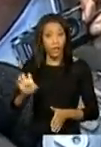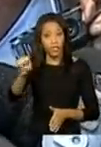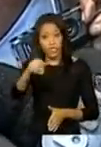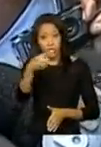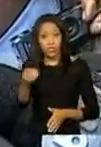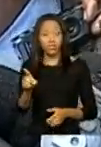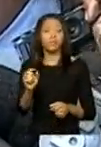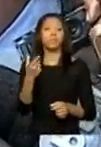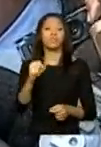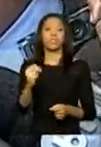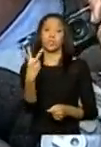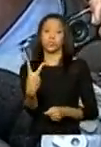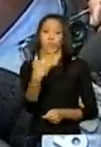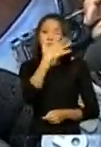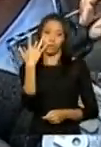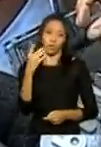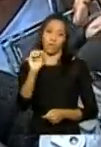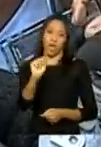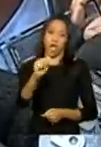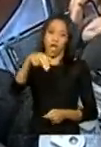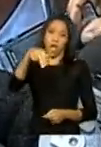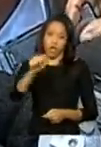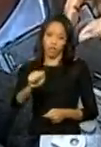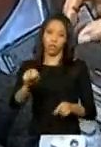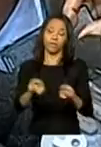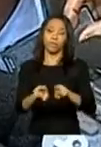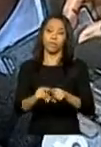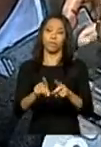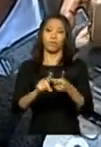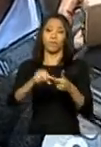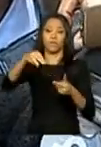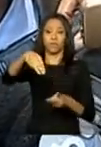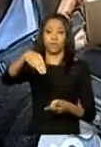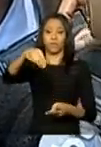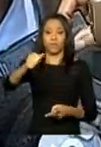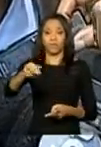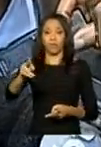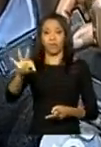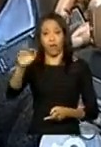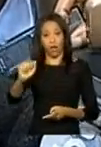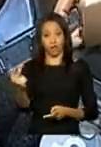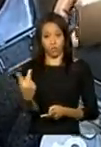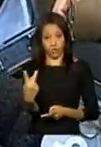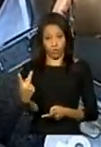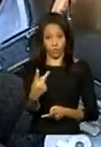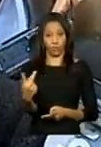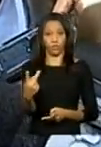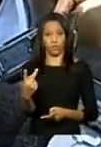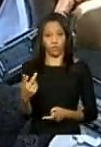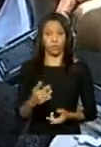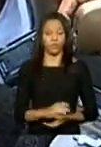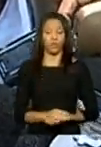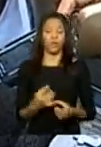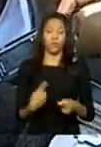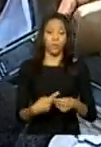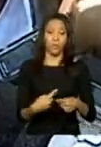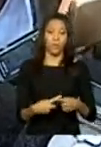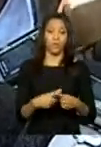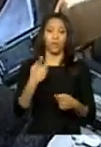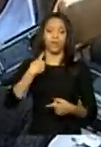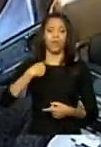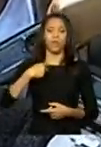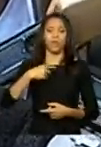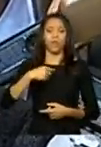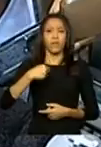Holanda. E é o seguinte, eu boto a mão no fogo pelas pessoas da Sociedade de Amigos